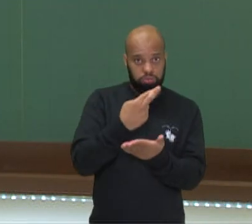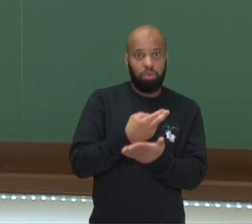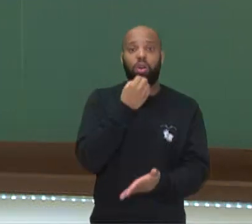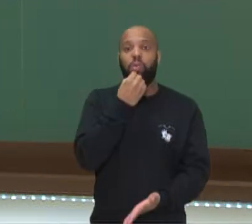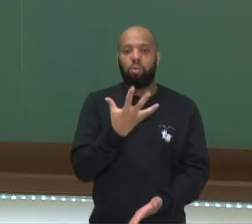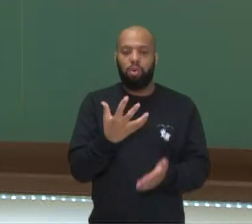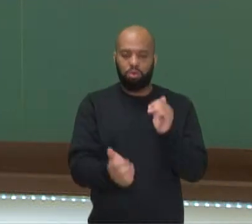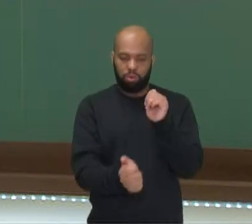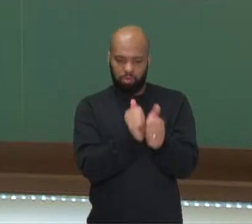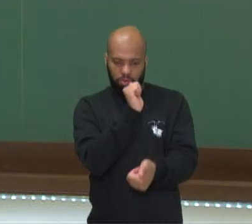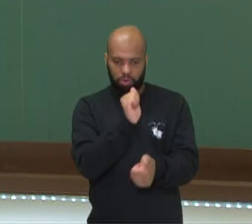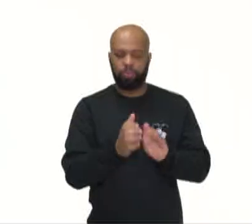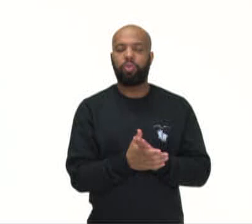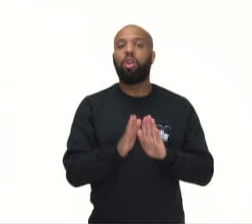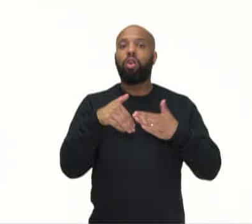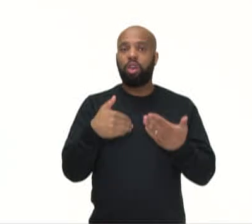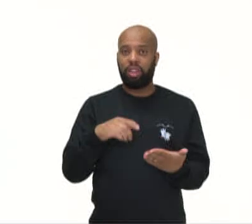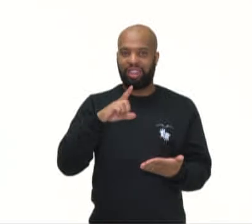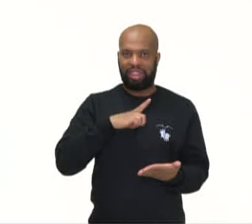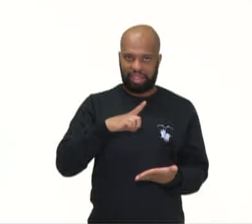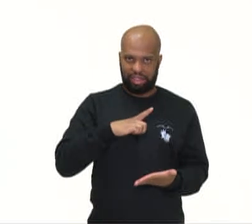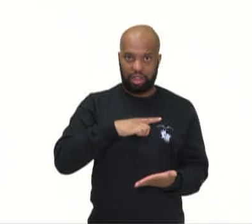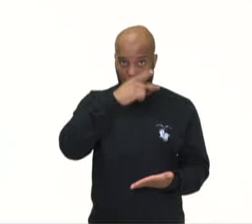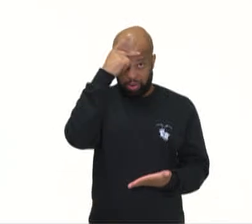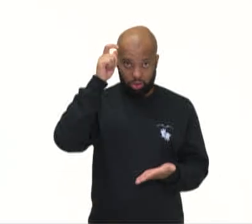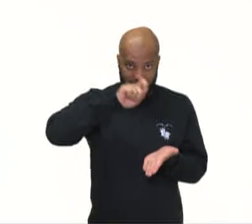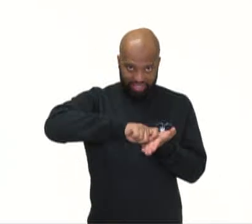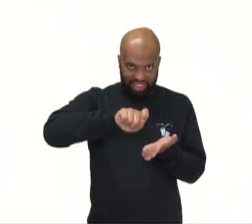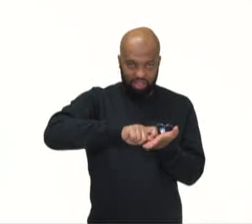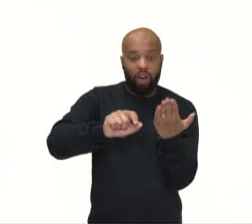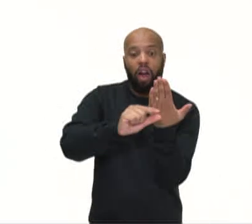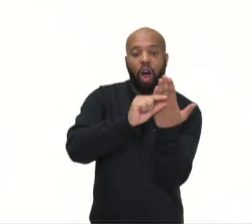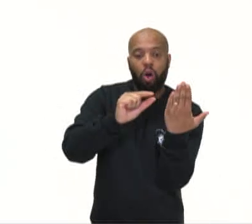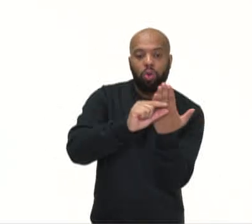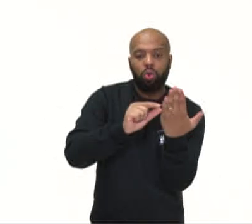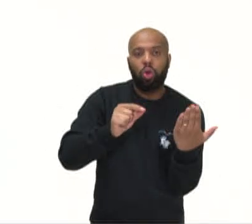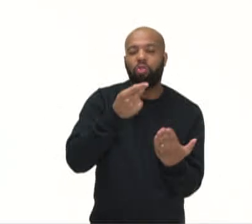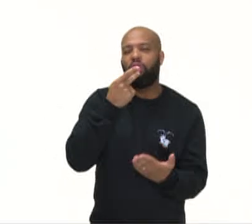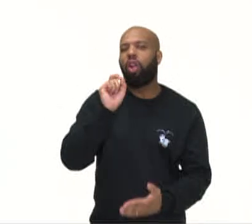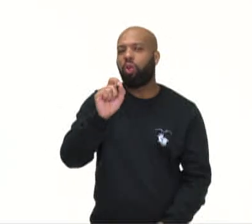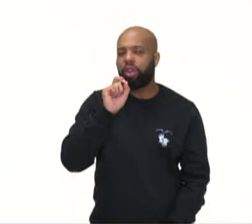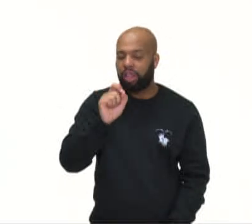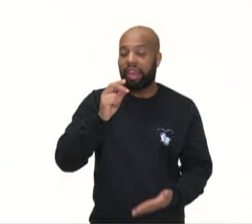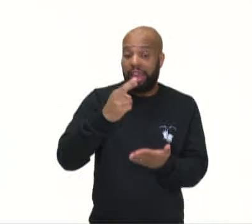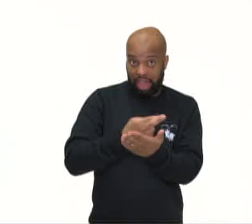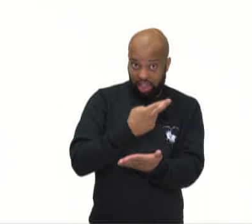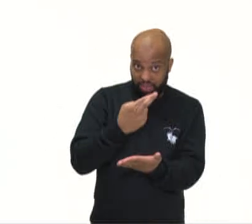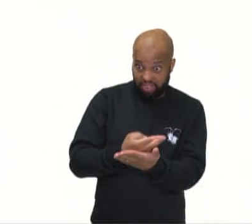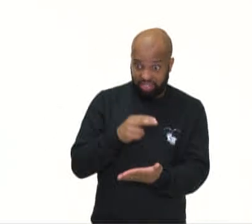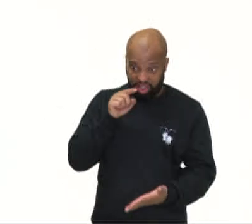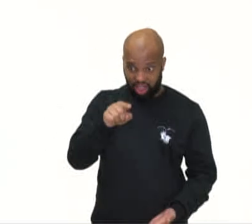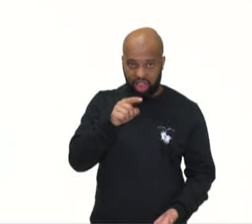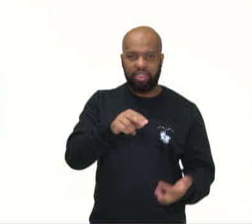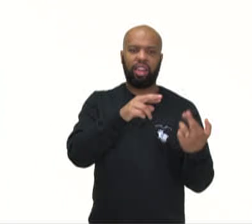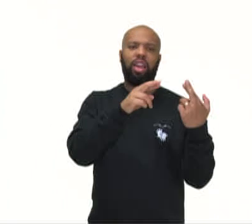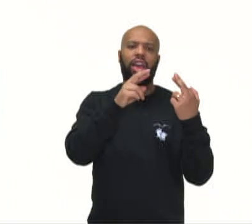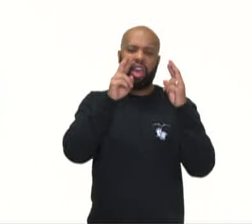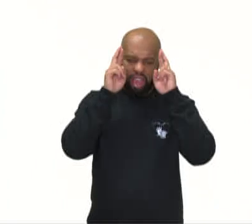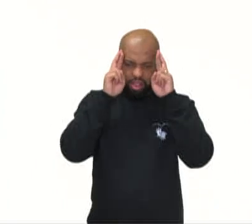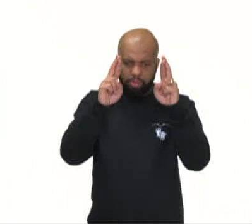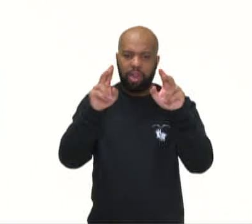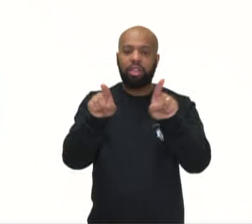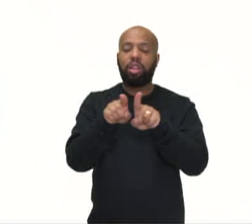Esporte? Segundo o autor da carta, a revista Bom Esporte respeita, ouve e atende às